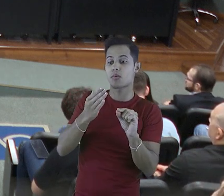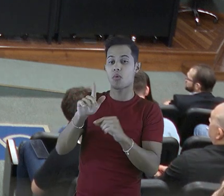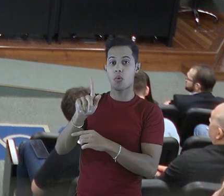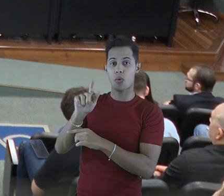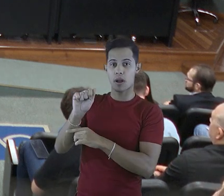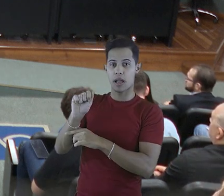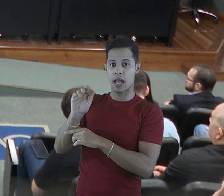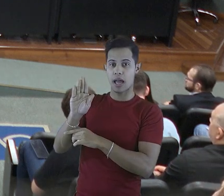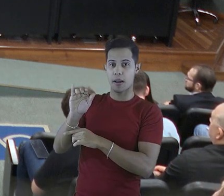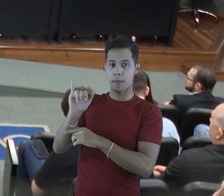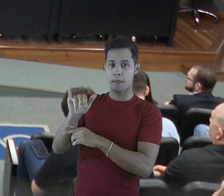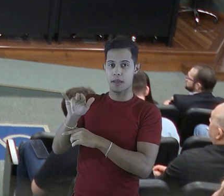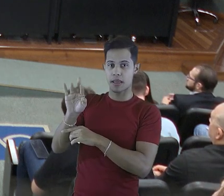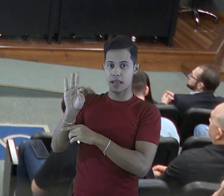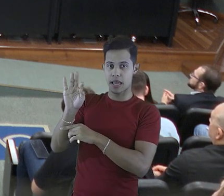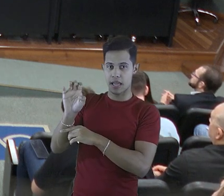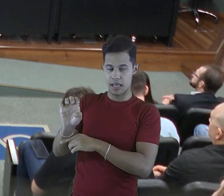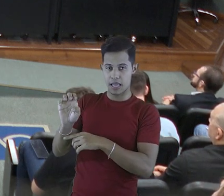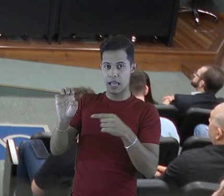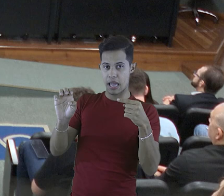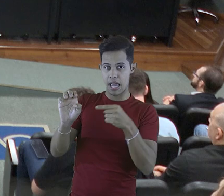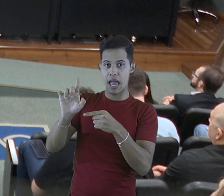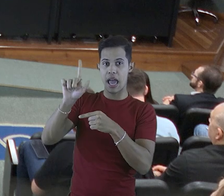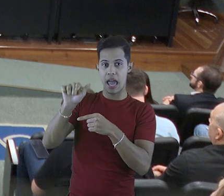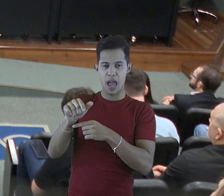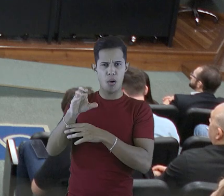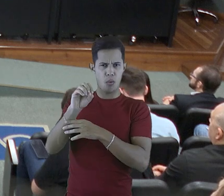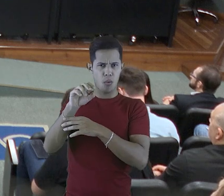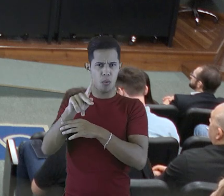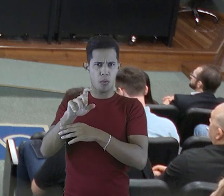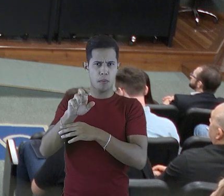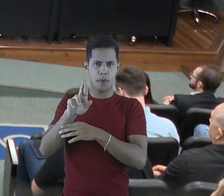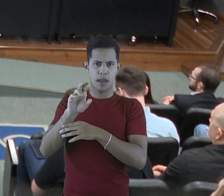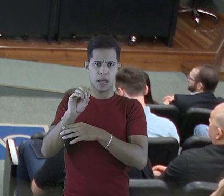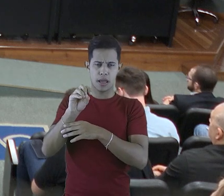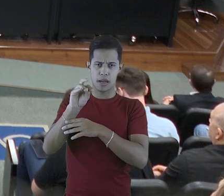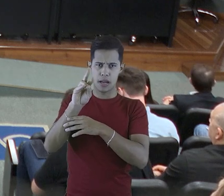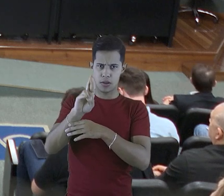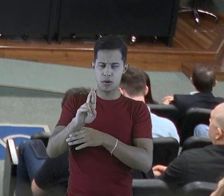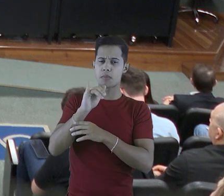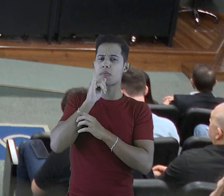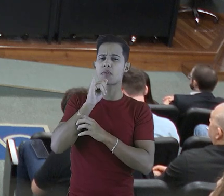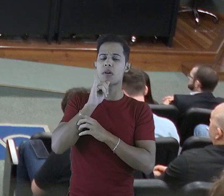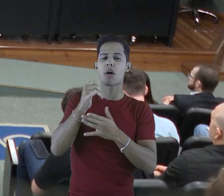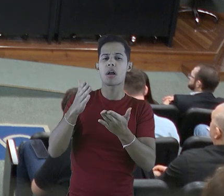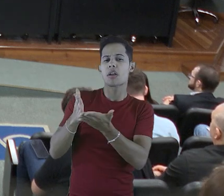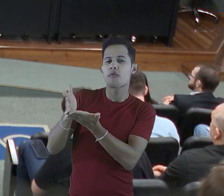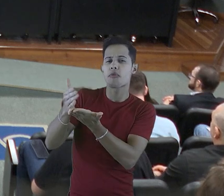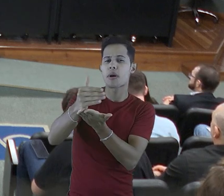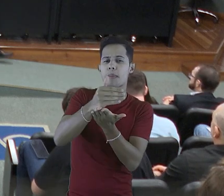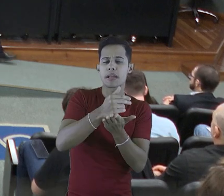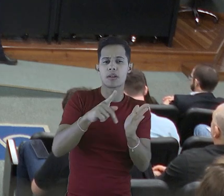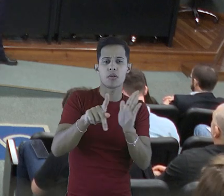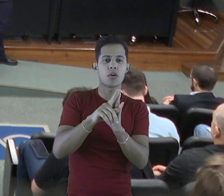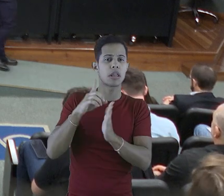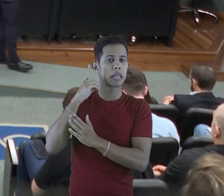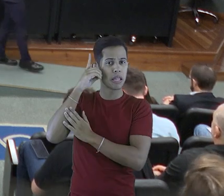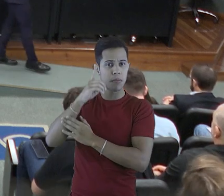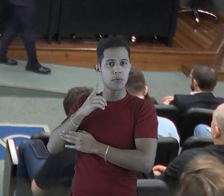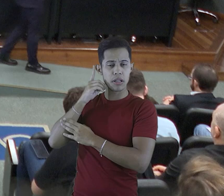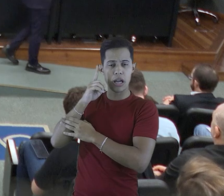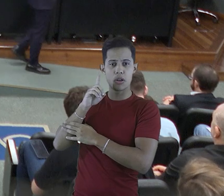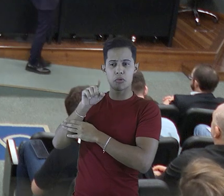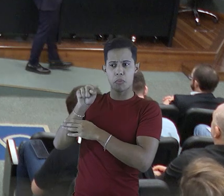posso considerar o gabinete uma unidade operadora de dados? Posso dizer, o dado que o deputado